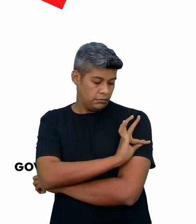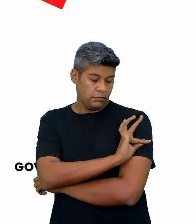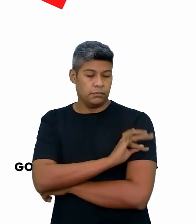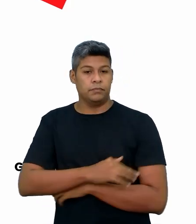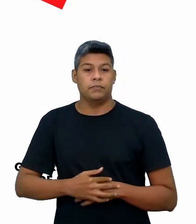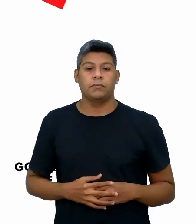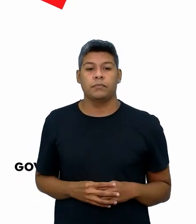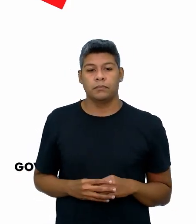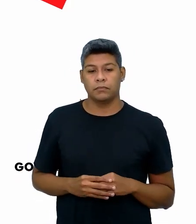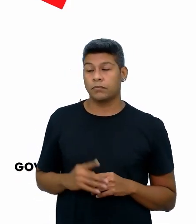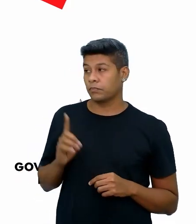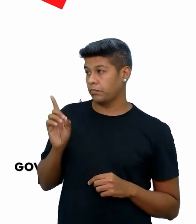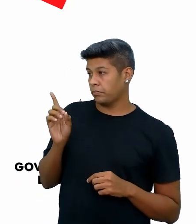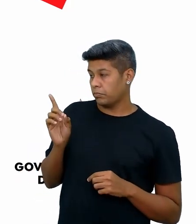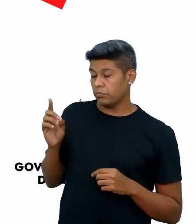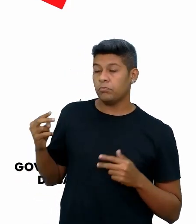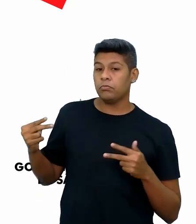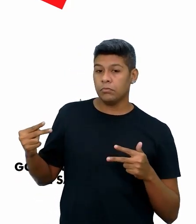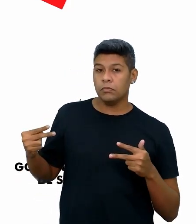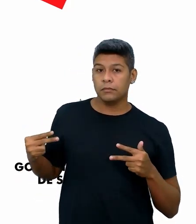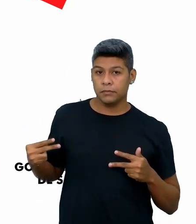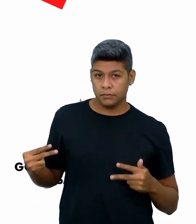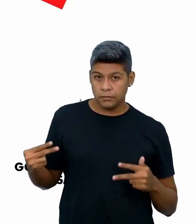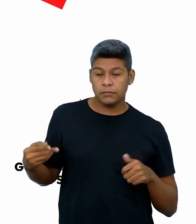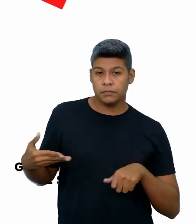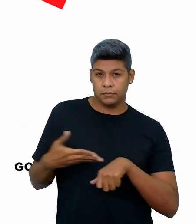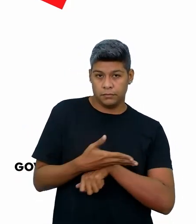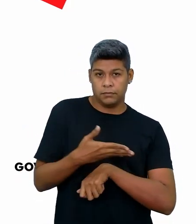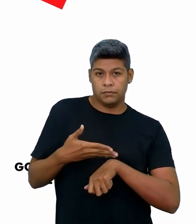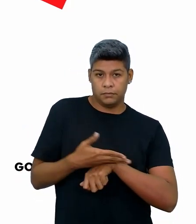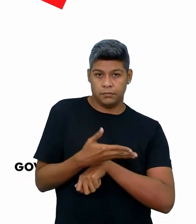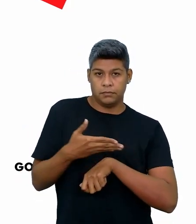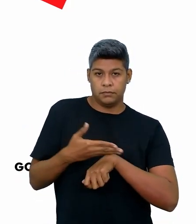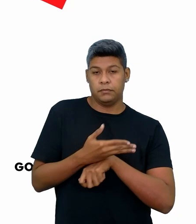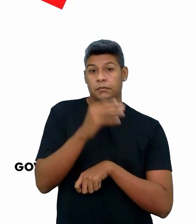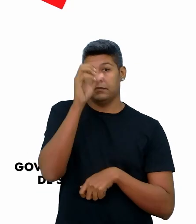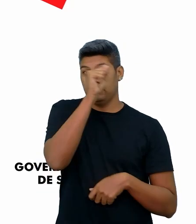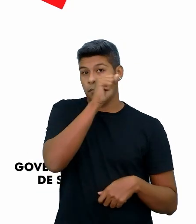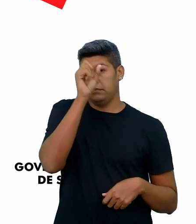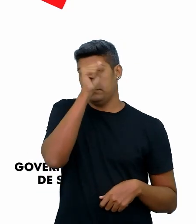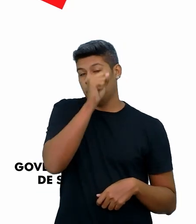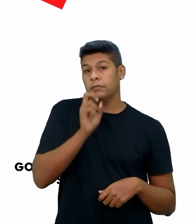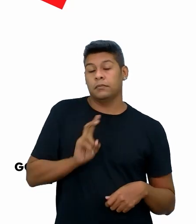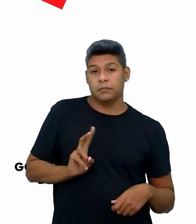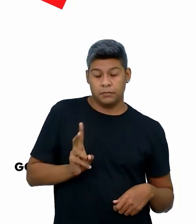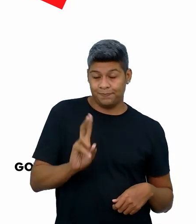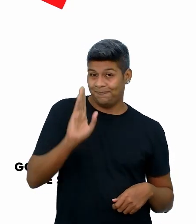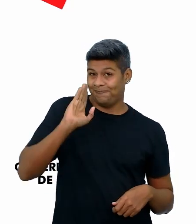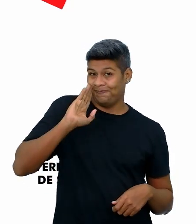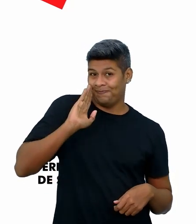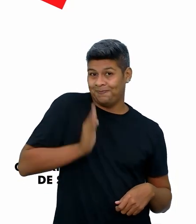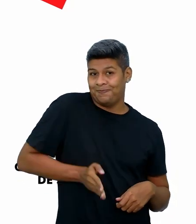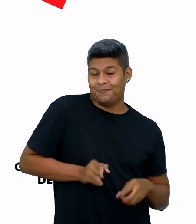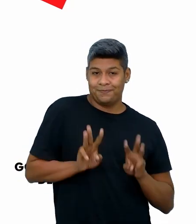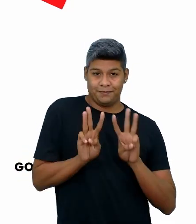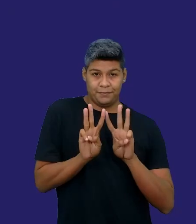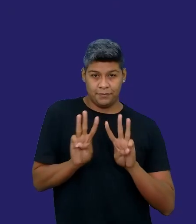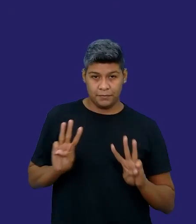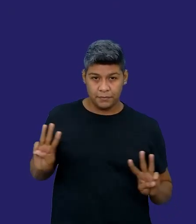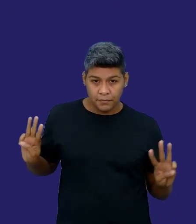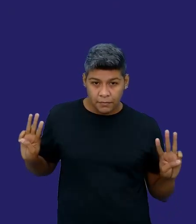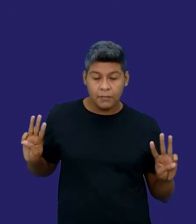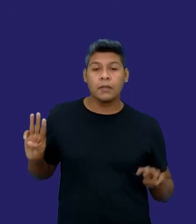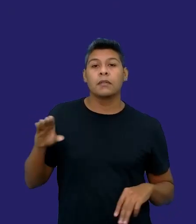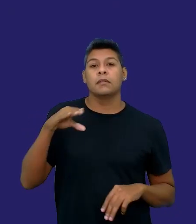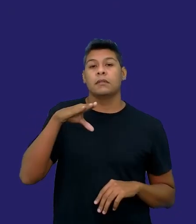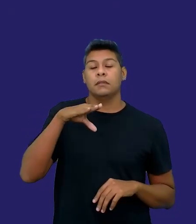aí, então, um link para que vocês possam acessar, né, o material Aprender Sempre. Vocês caem direto lá no site do Currículo